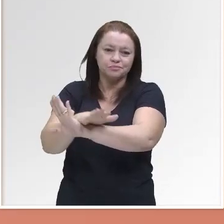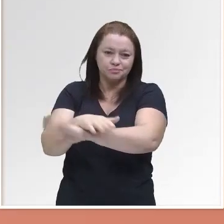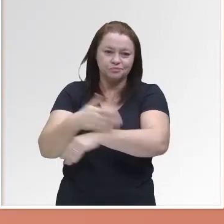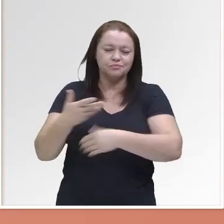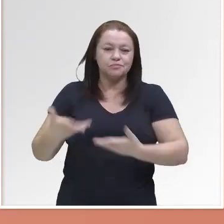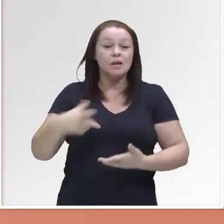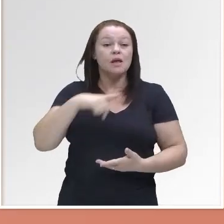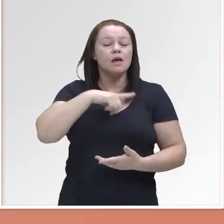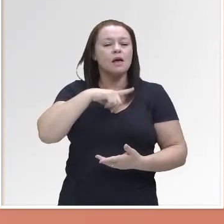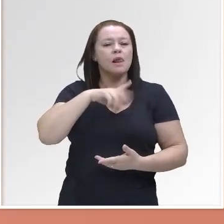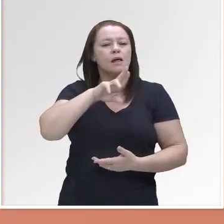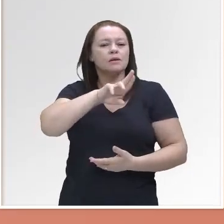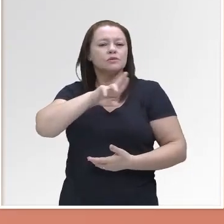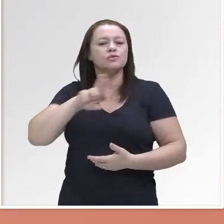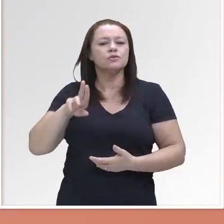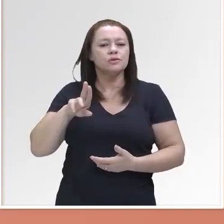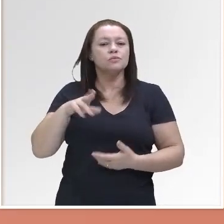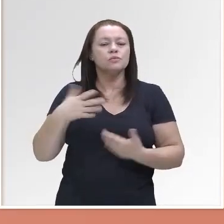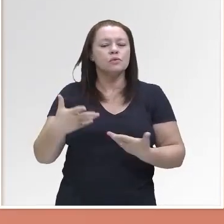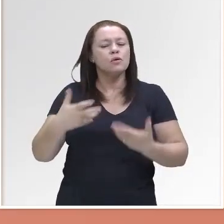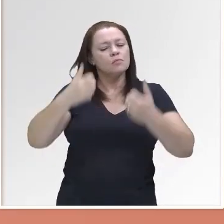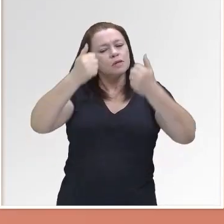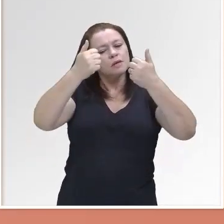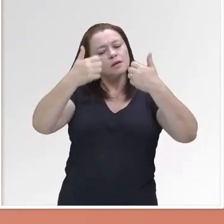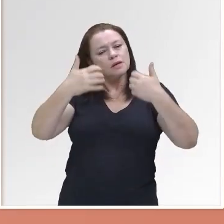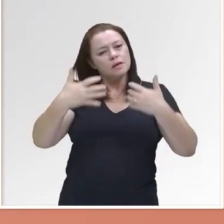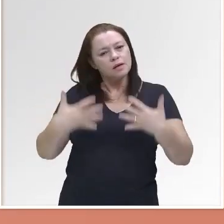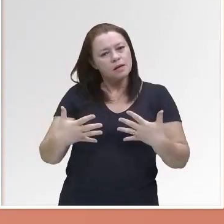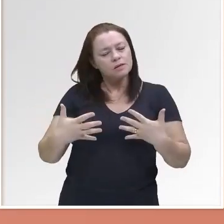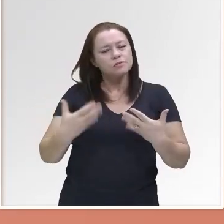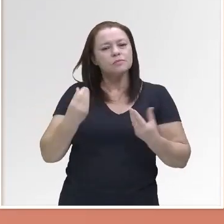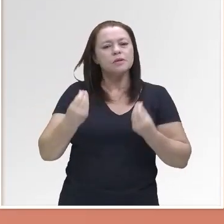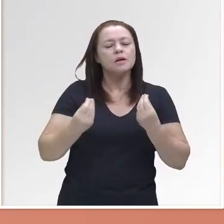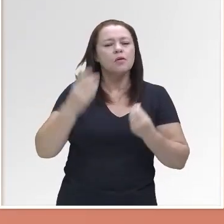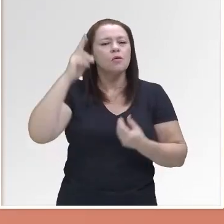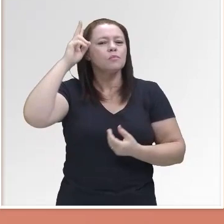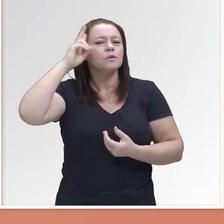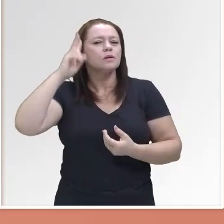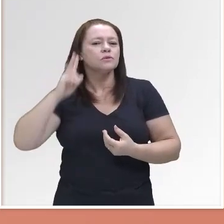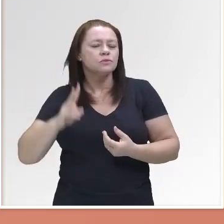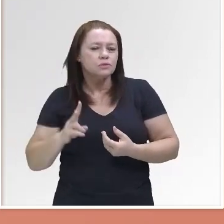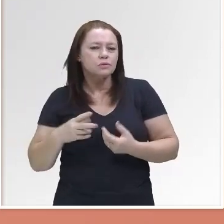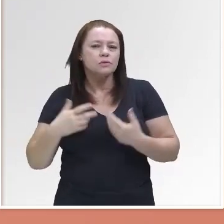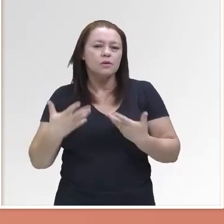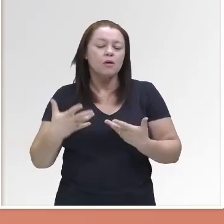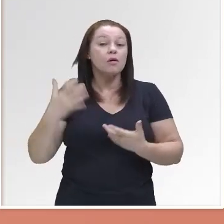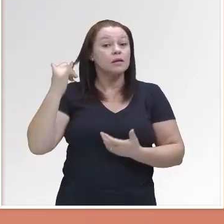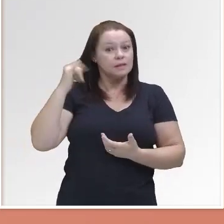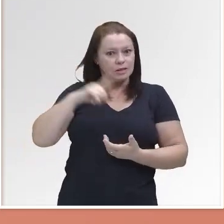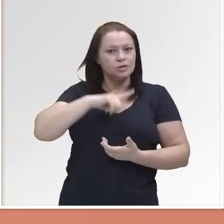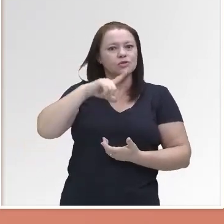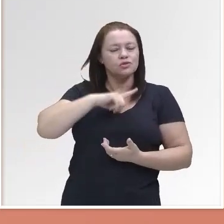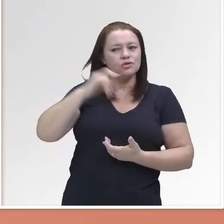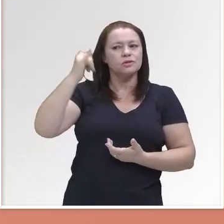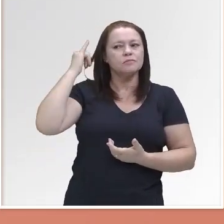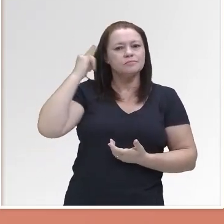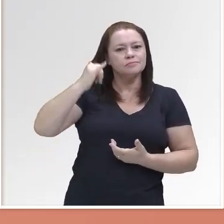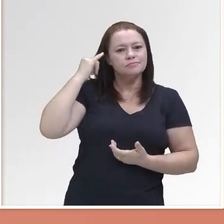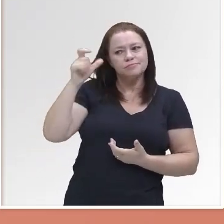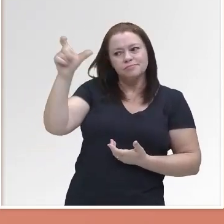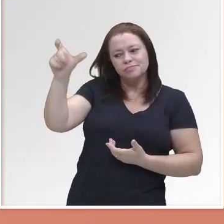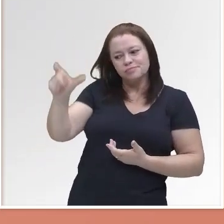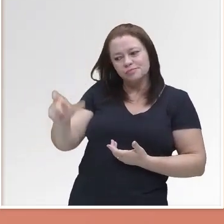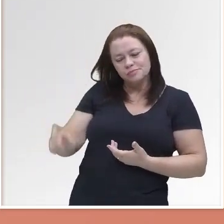um nome e ela conta através de sua história que foi narrada